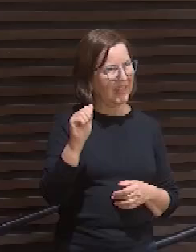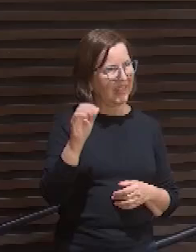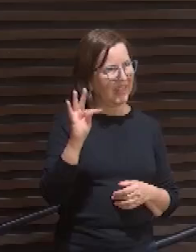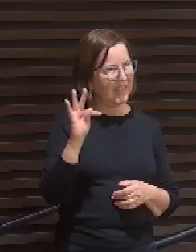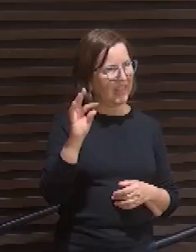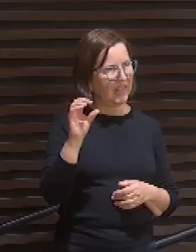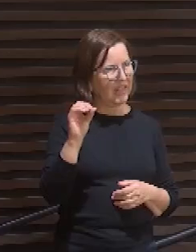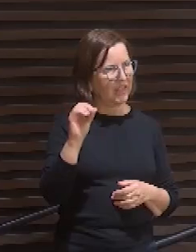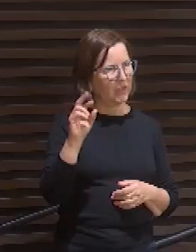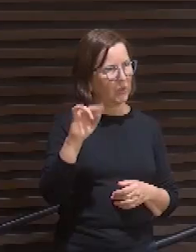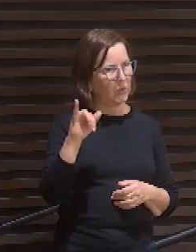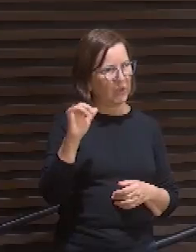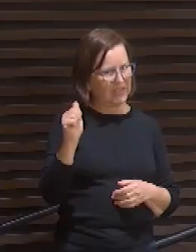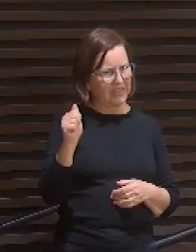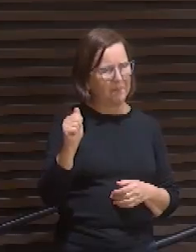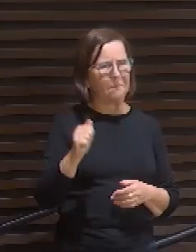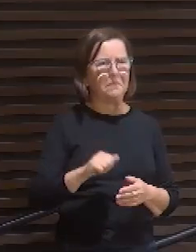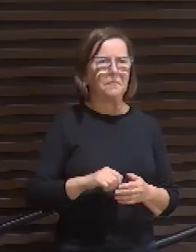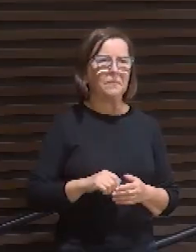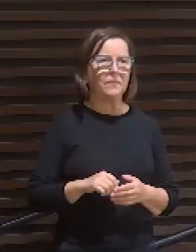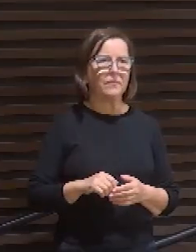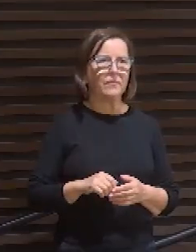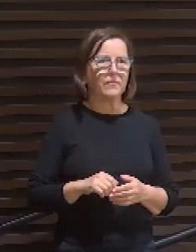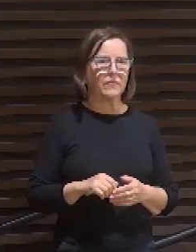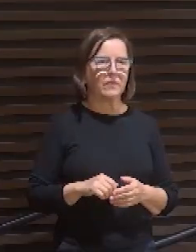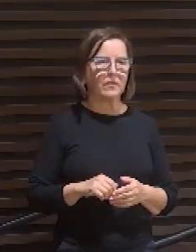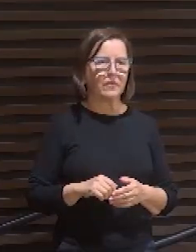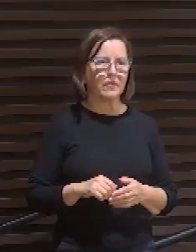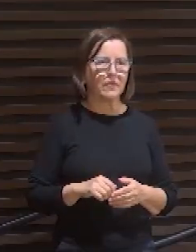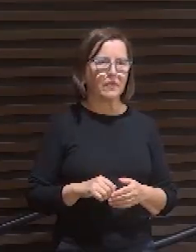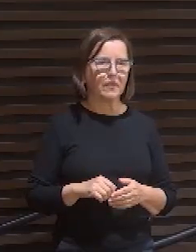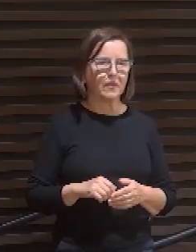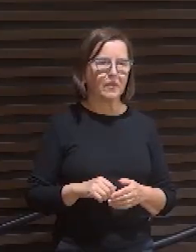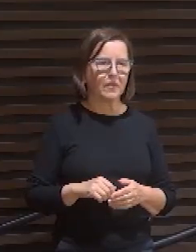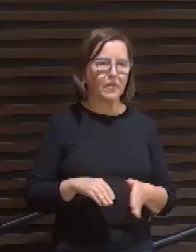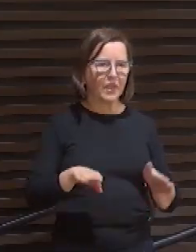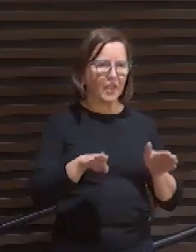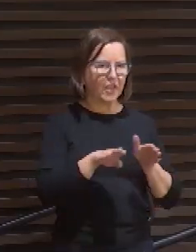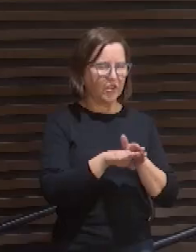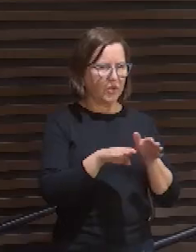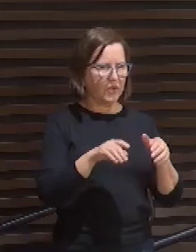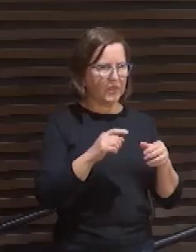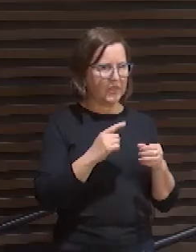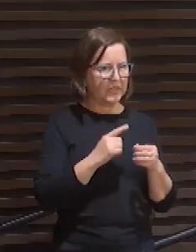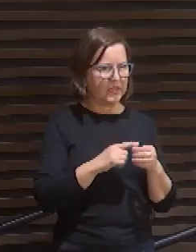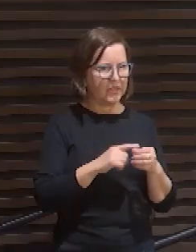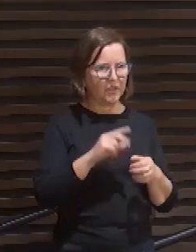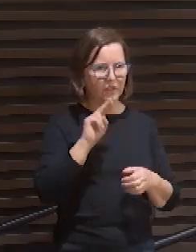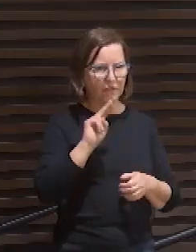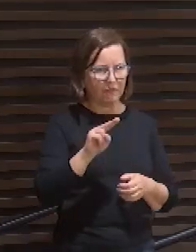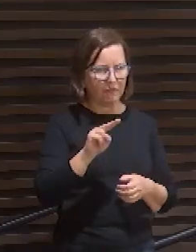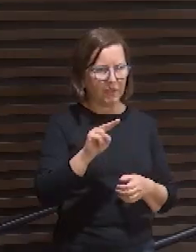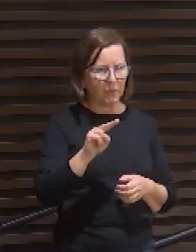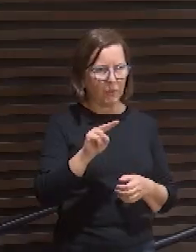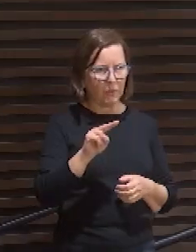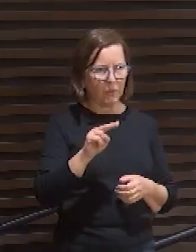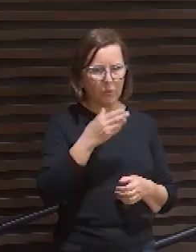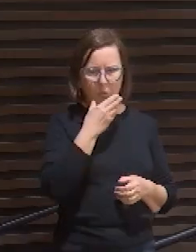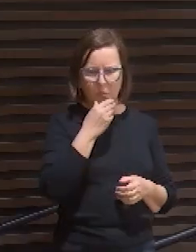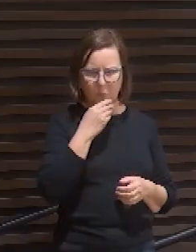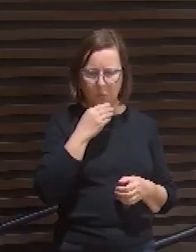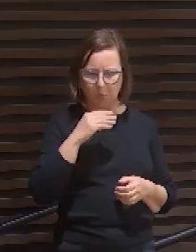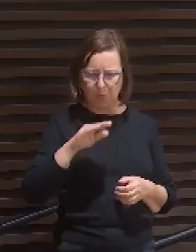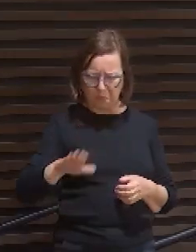Precatória. E chegou lá na cidade, ele viu um menino com